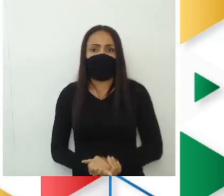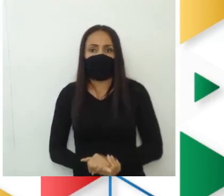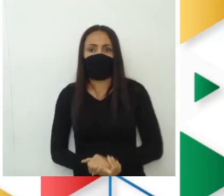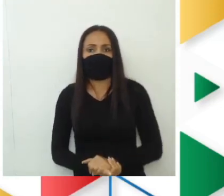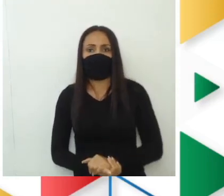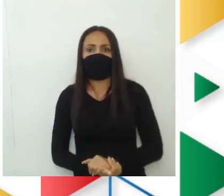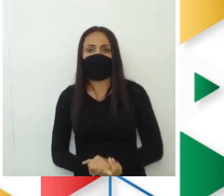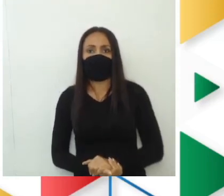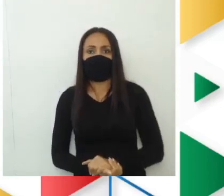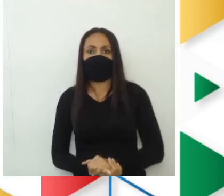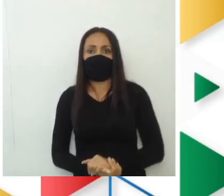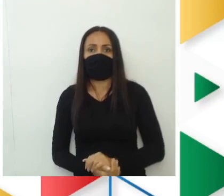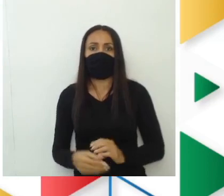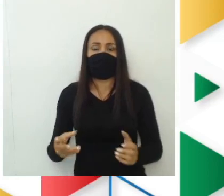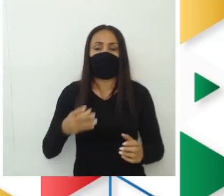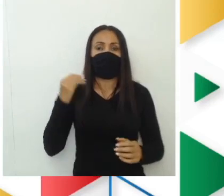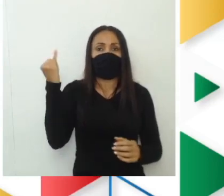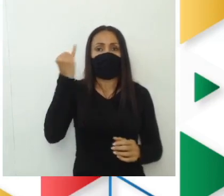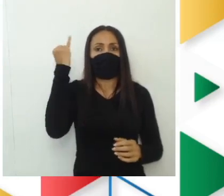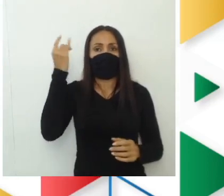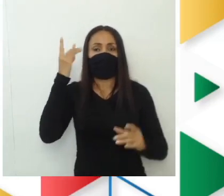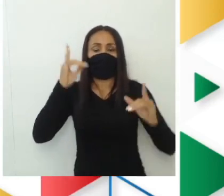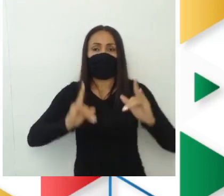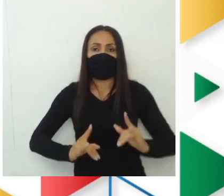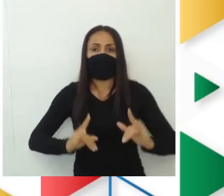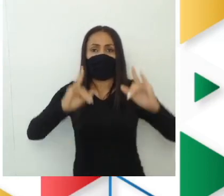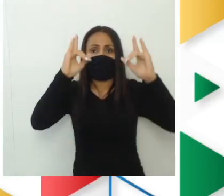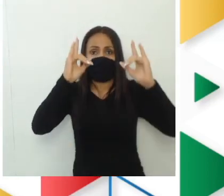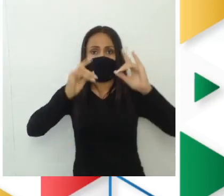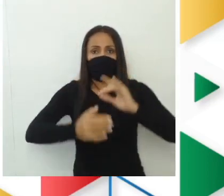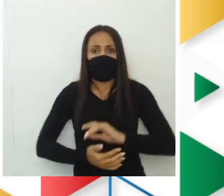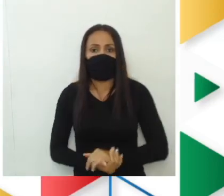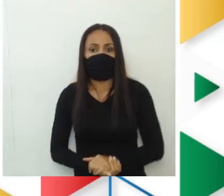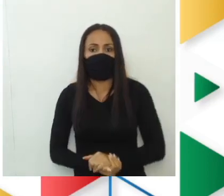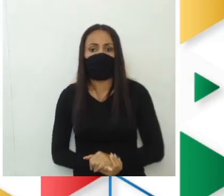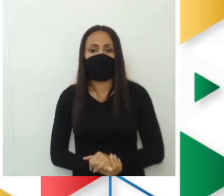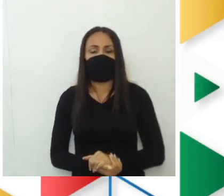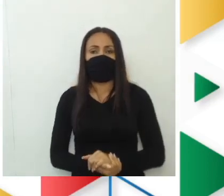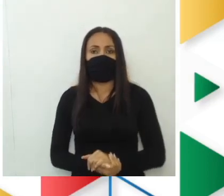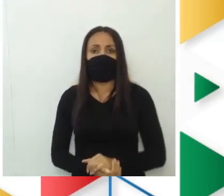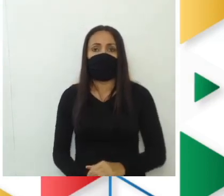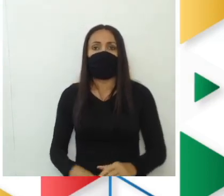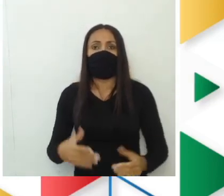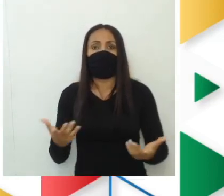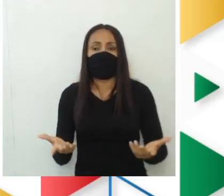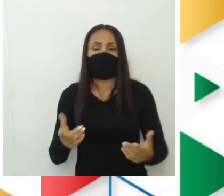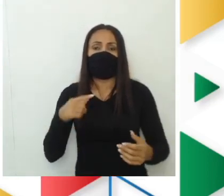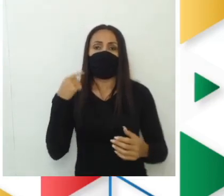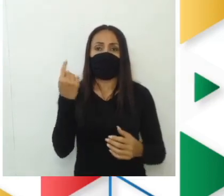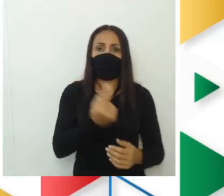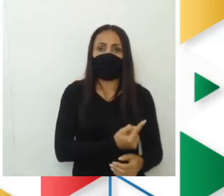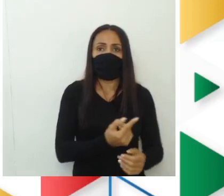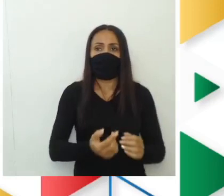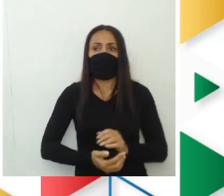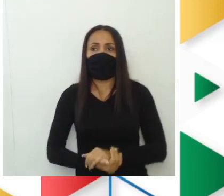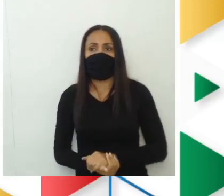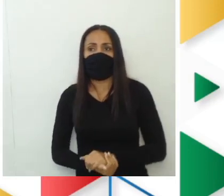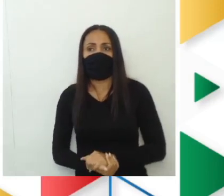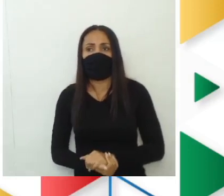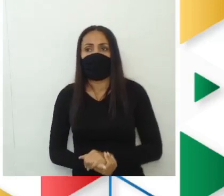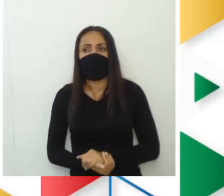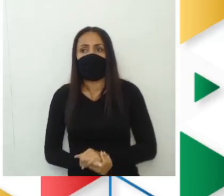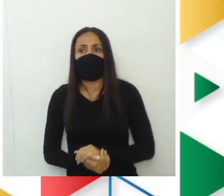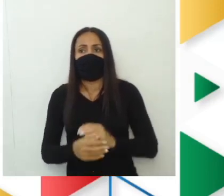A altura de um prédio é medida em metros e o tempo é medido em horas, minutos e segundos, tá? O consumo de